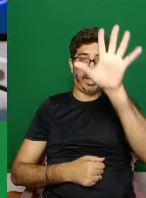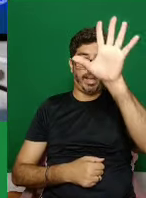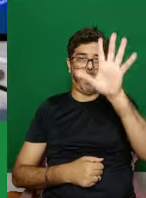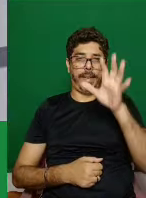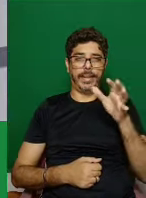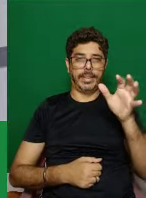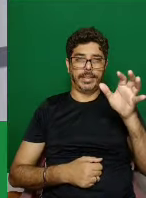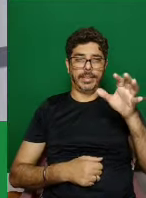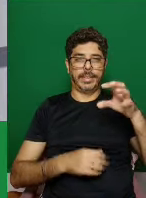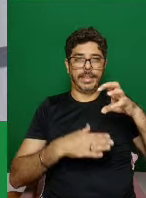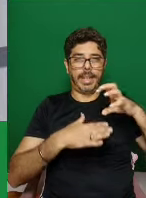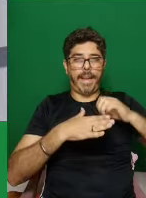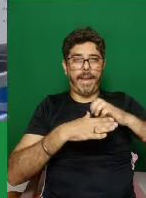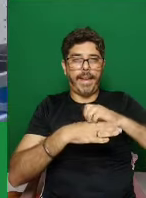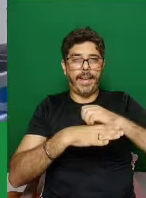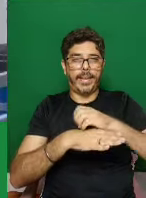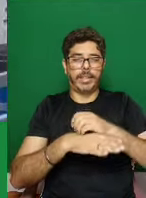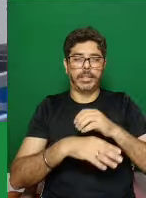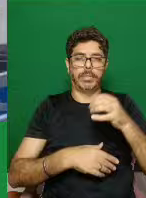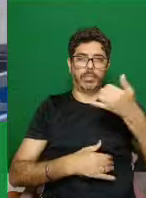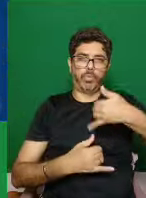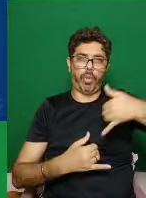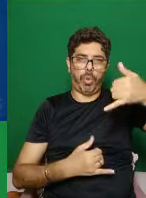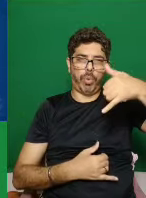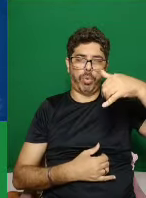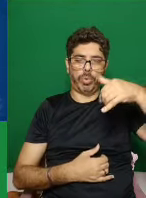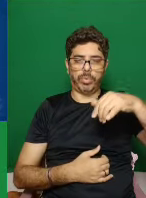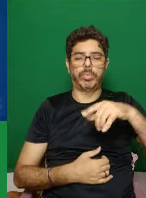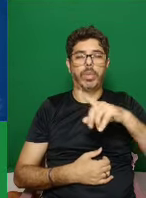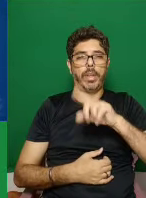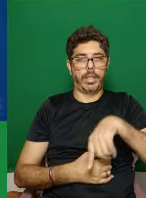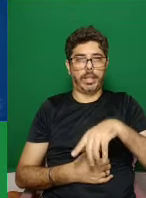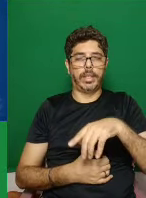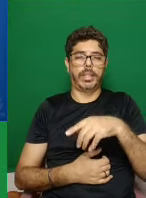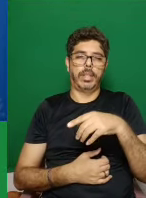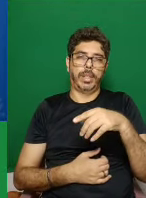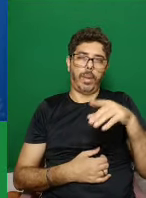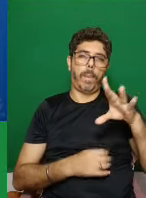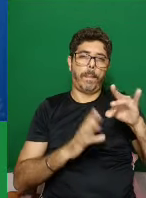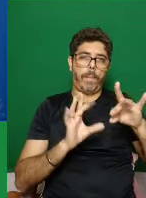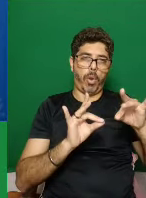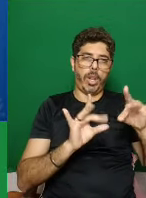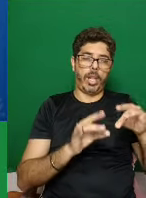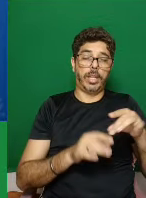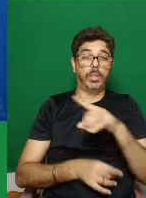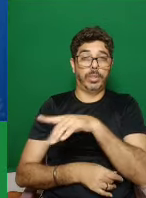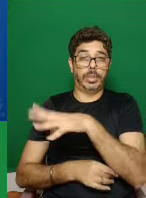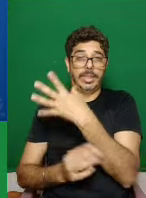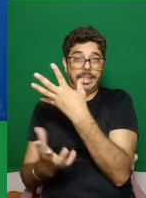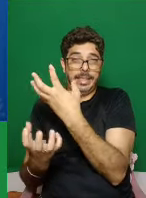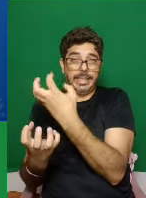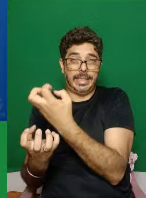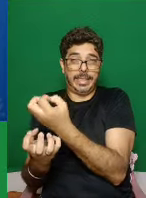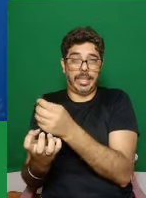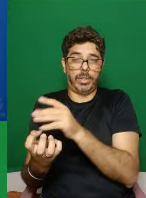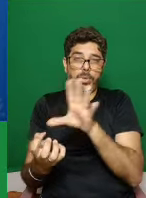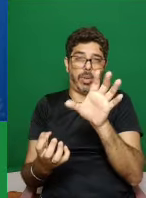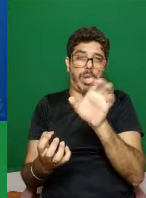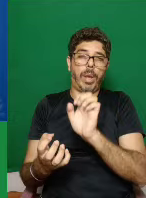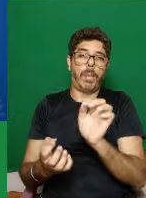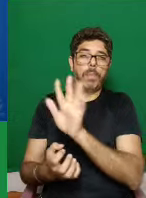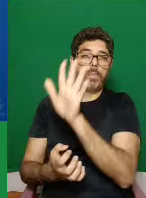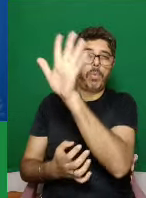é empregado para remover partículas secas, tais como poeira e cinzas. O processo de extração das partículas